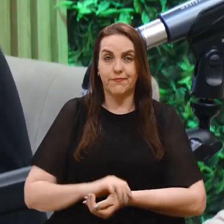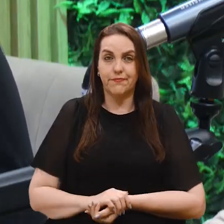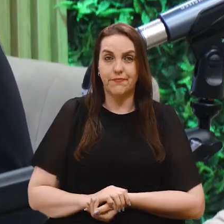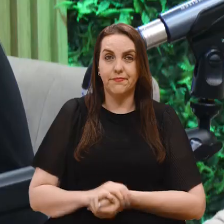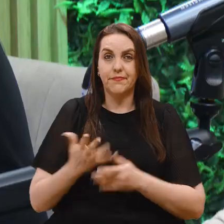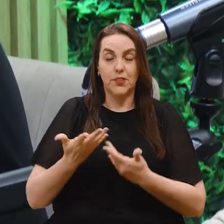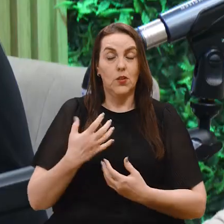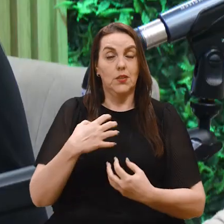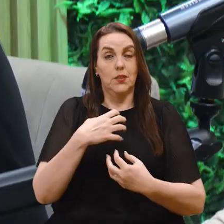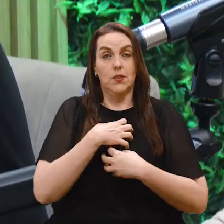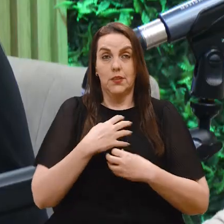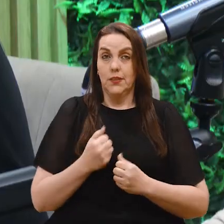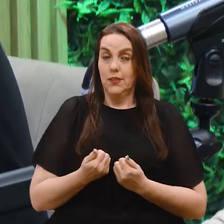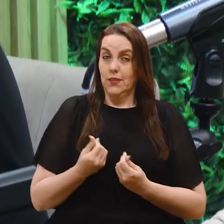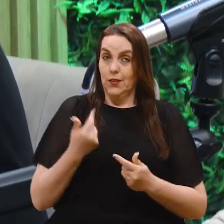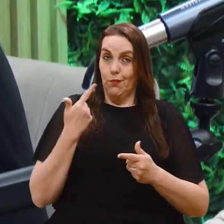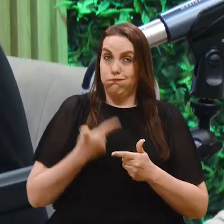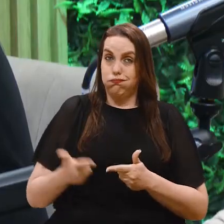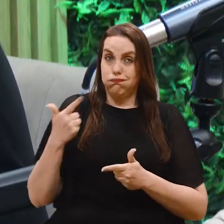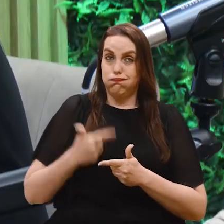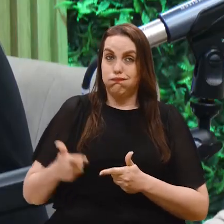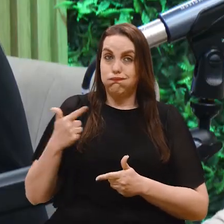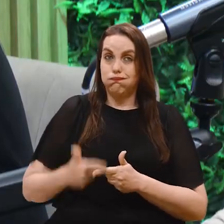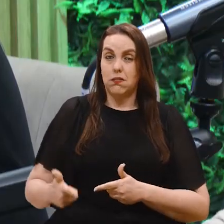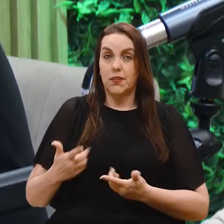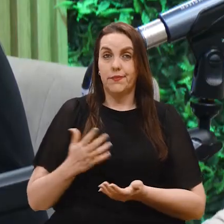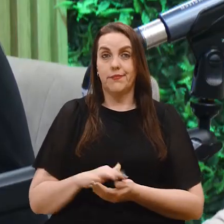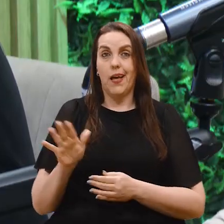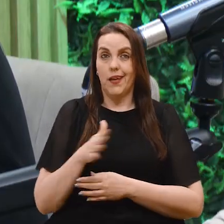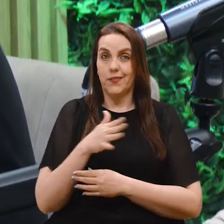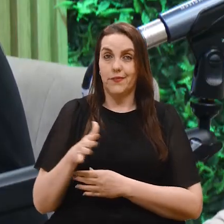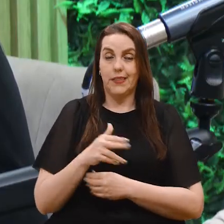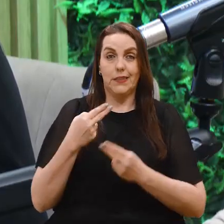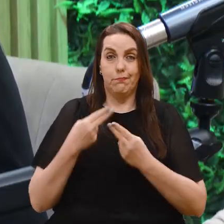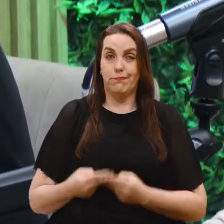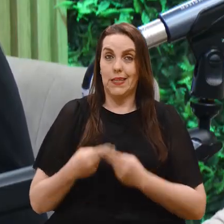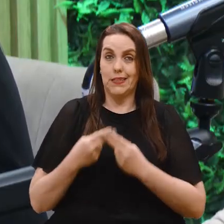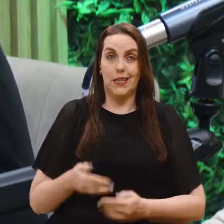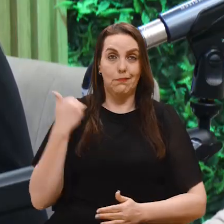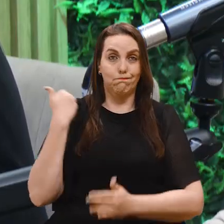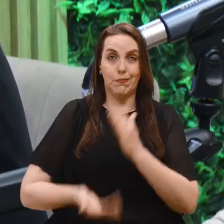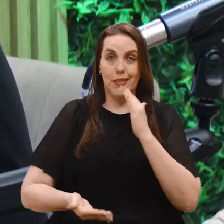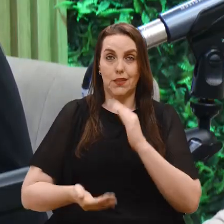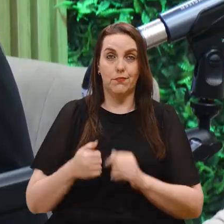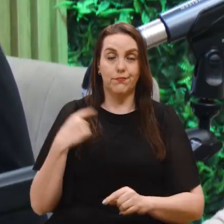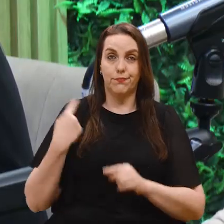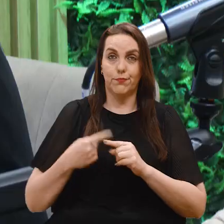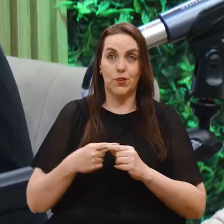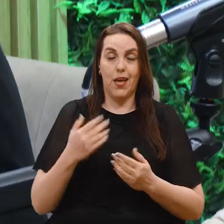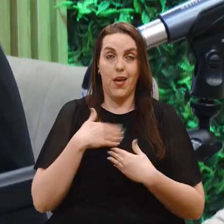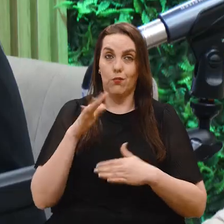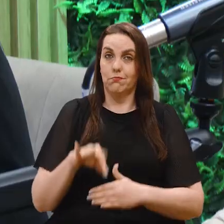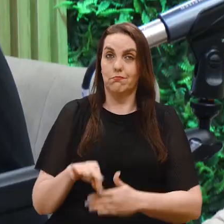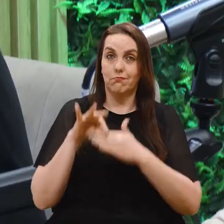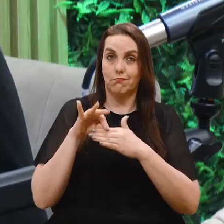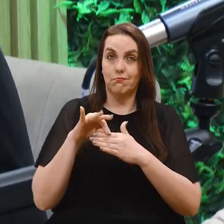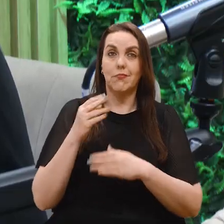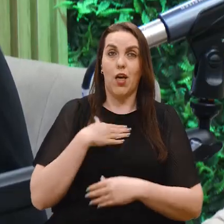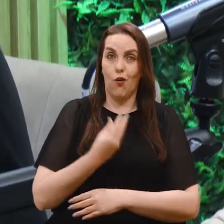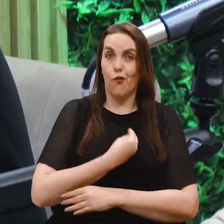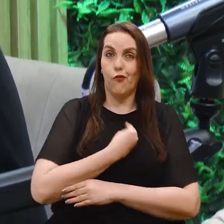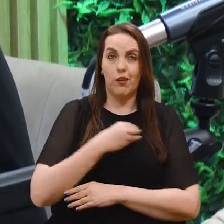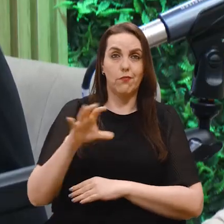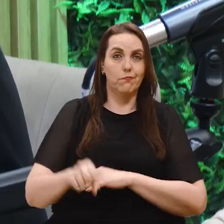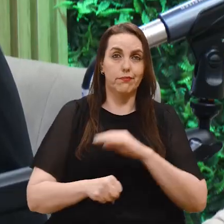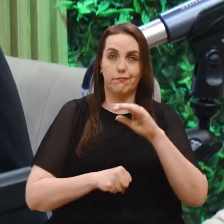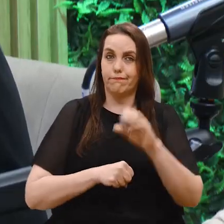aí é um baita de um problema. Às vezes a gente perde a paciência. Porque eu sou uma liderança que eu vivo catando lixo